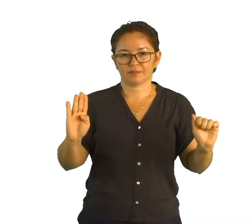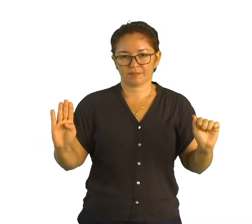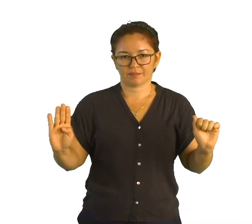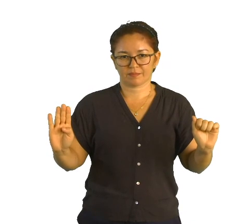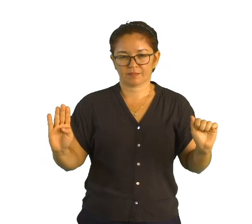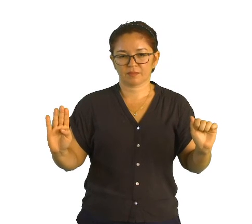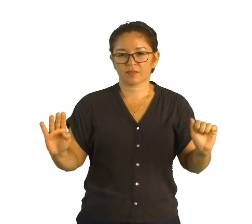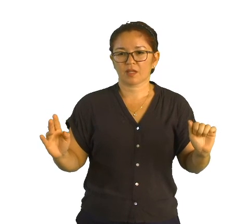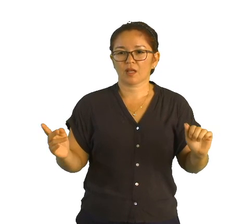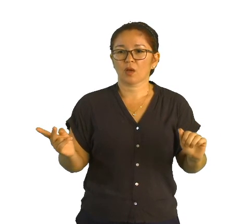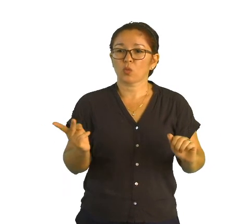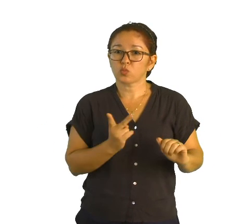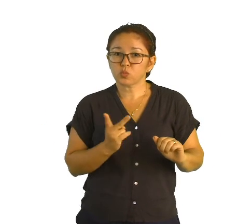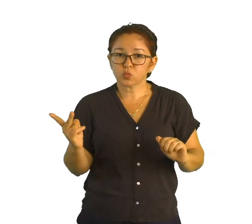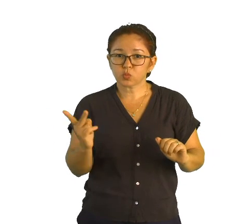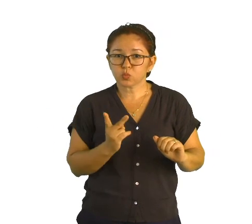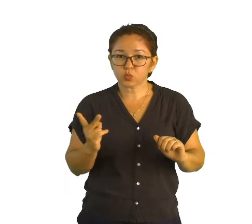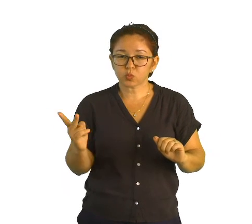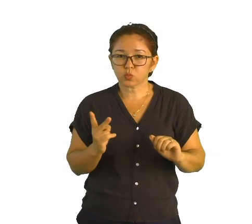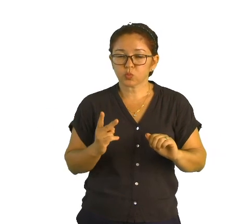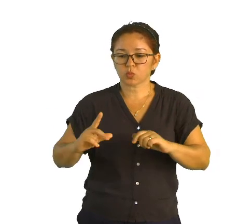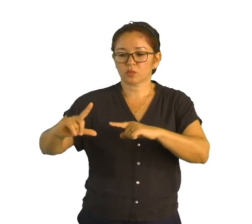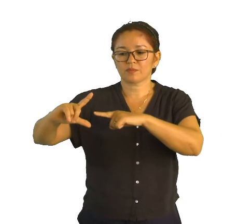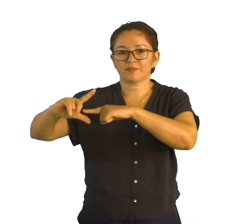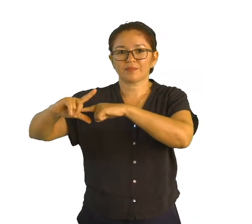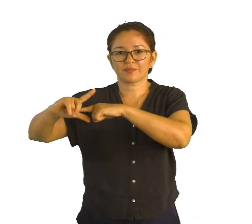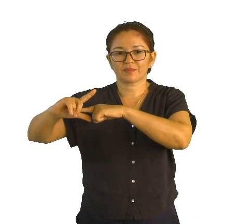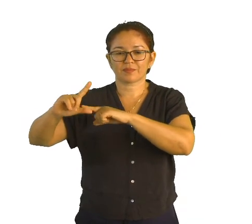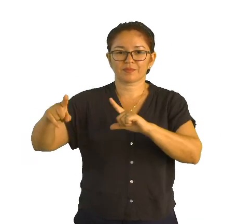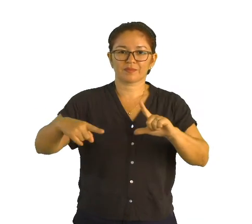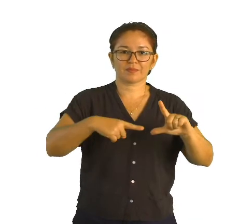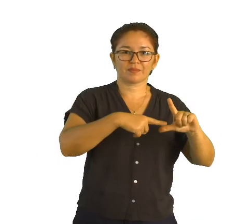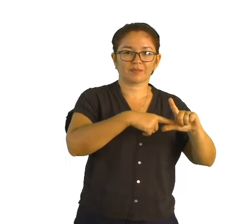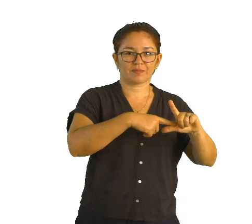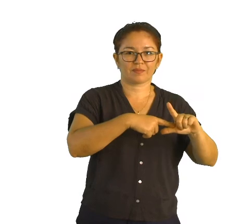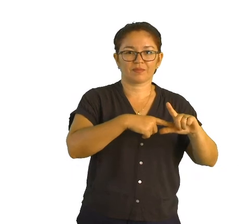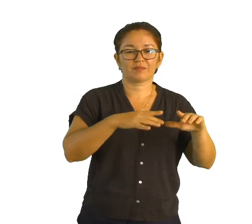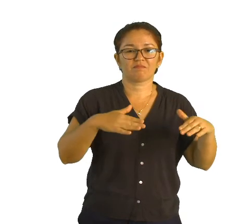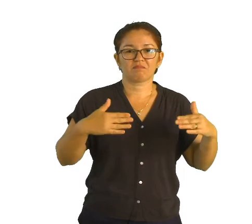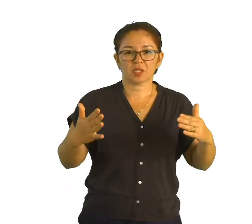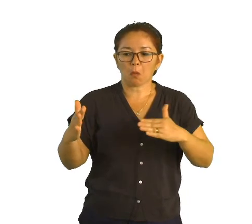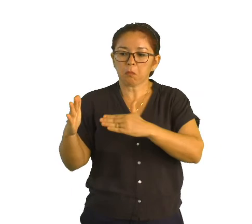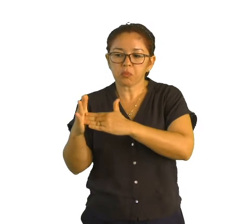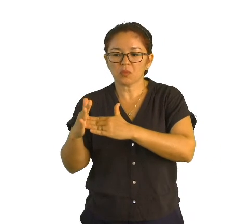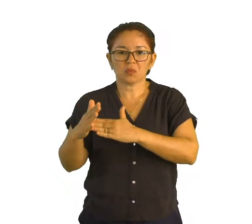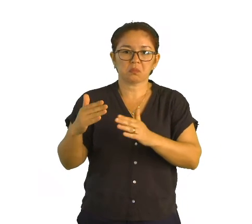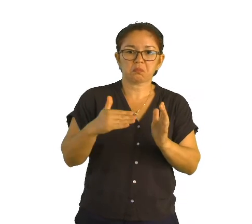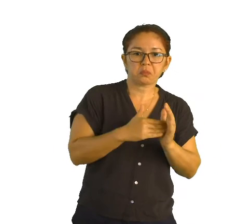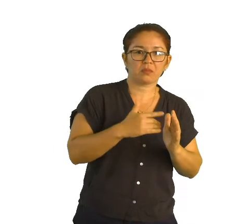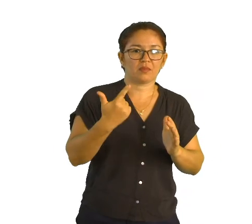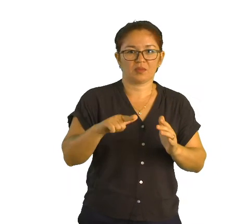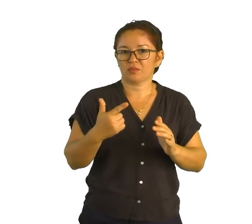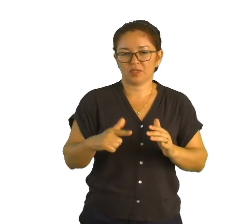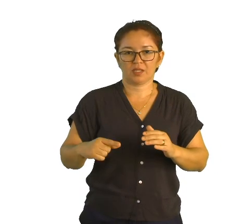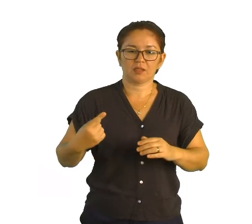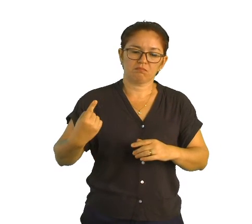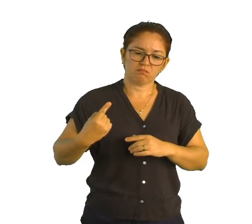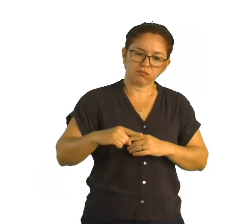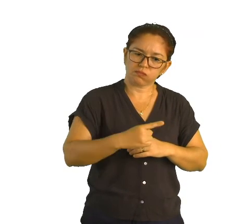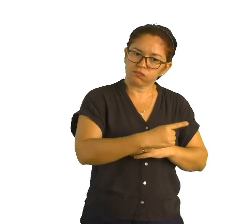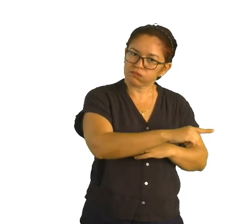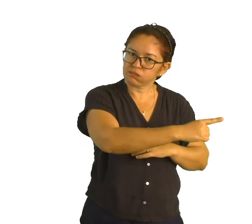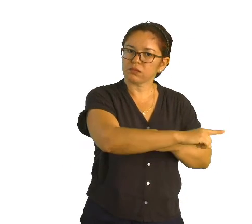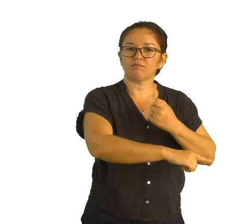indefinidamente nos dois sentidos nos sugere a ideia de reta, mas eu peguei aí só uma